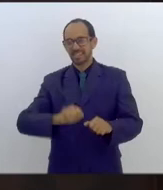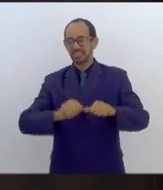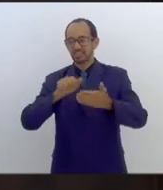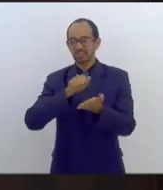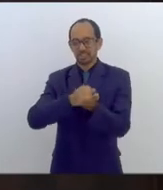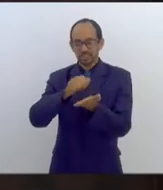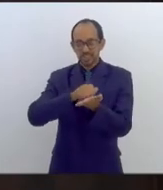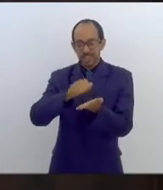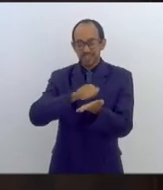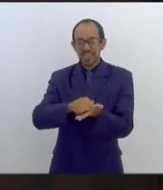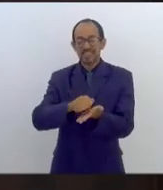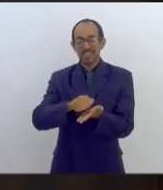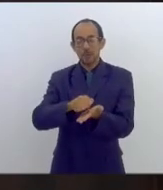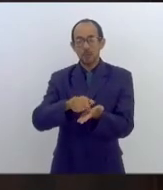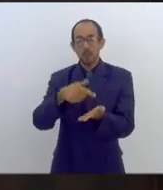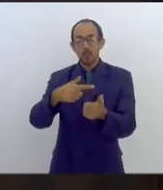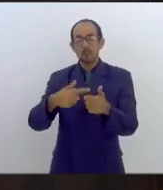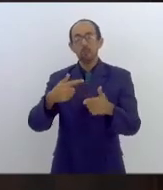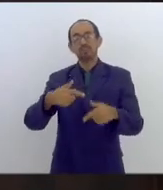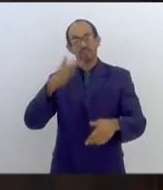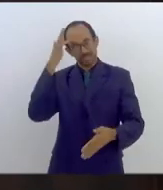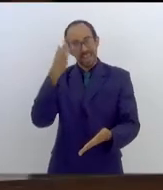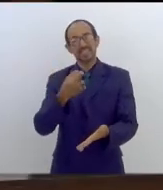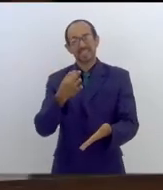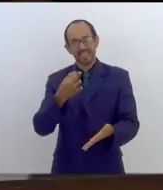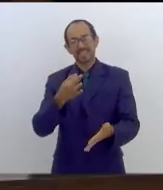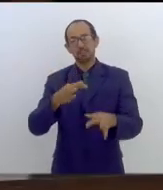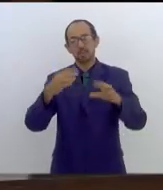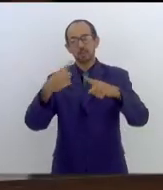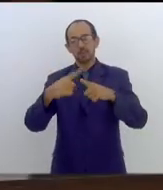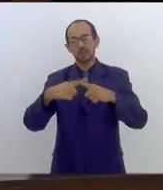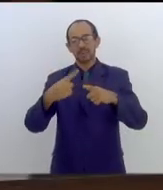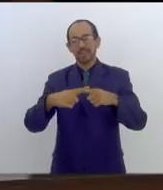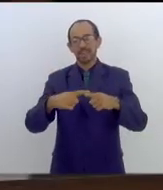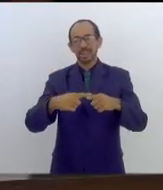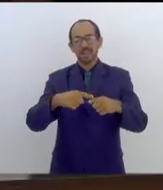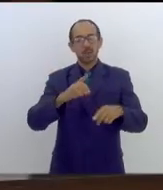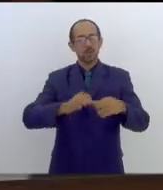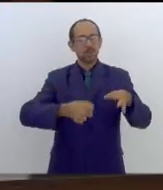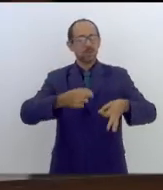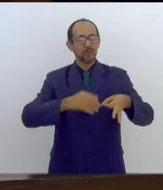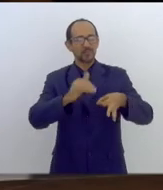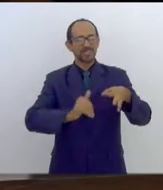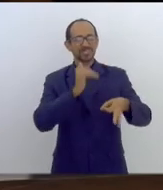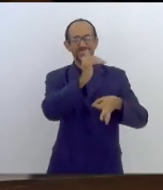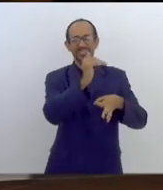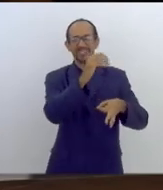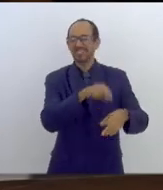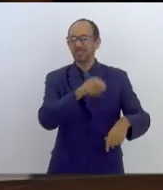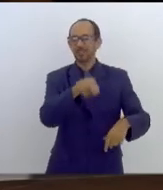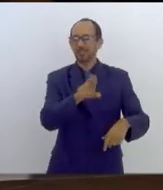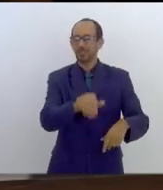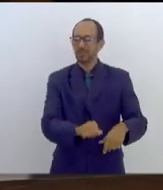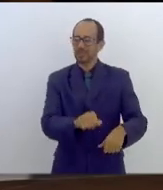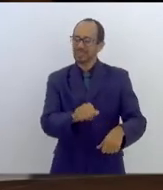tenho certeza porque eu Desembargador Ricardo Alberto jamais faltaria